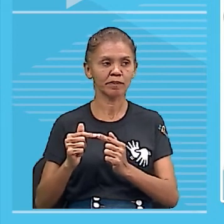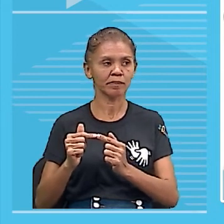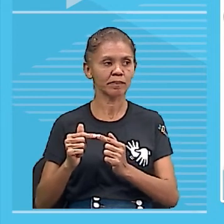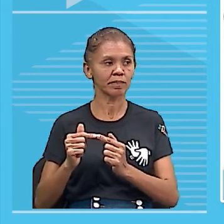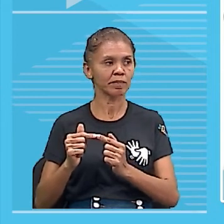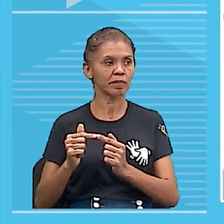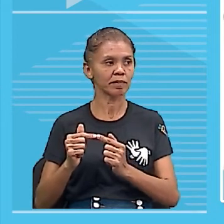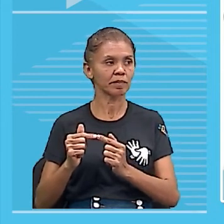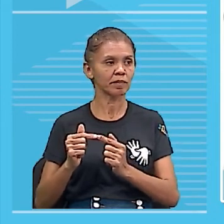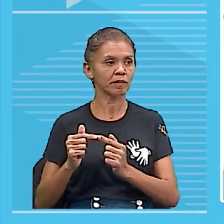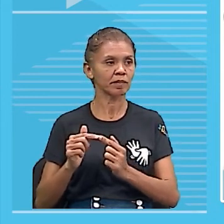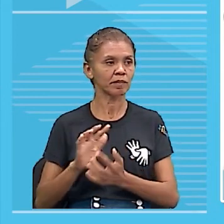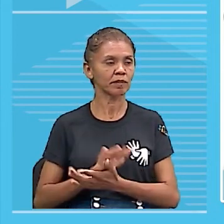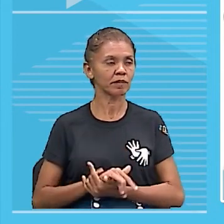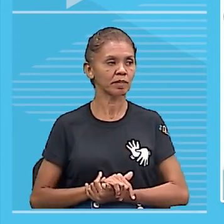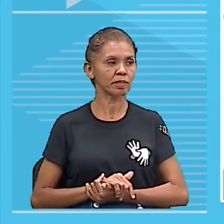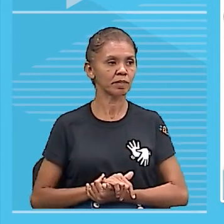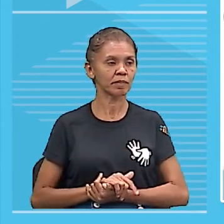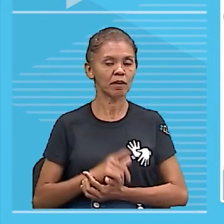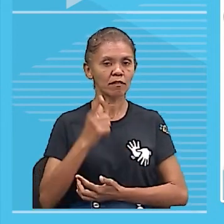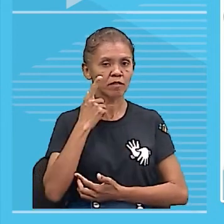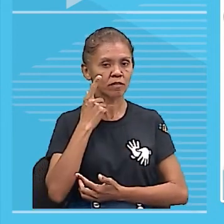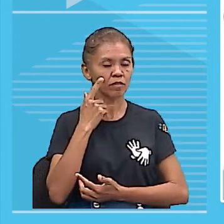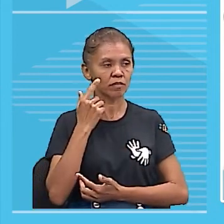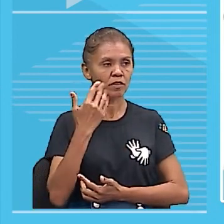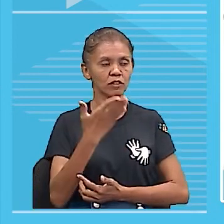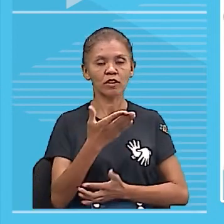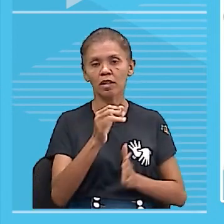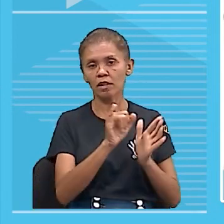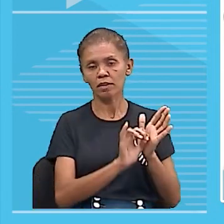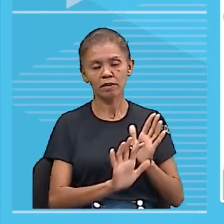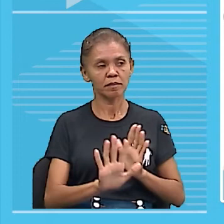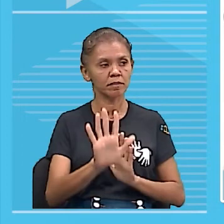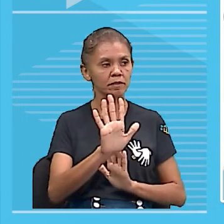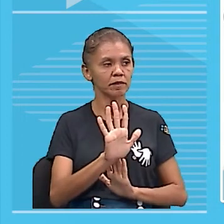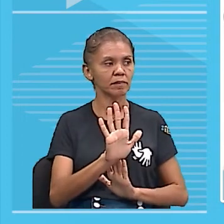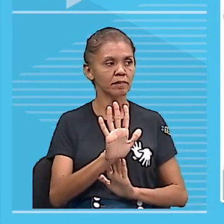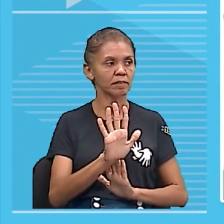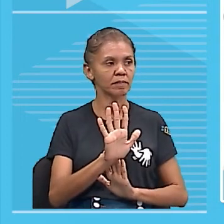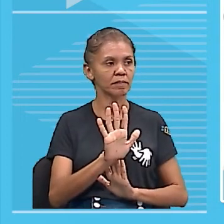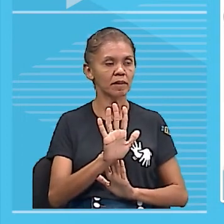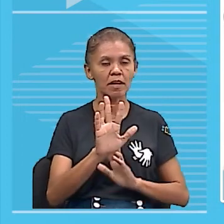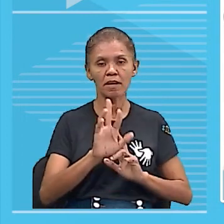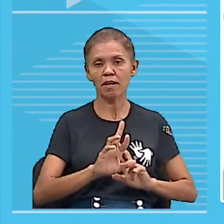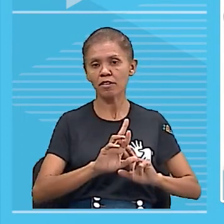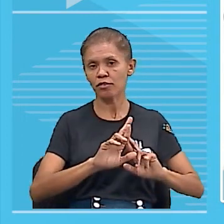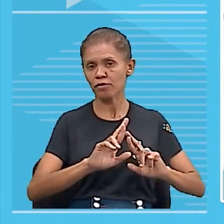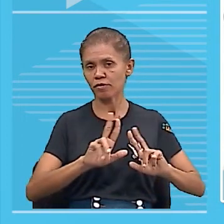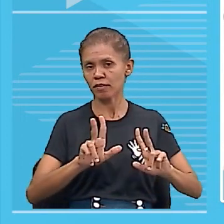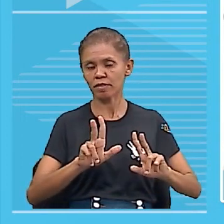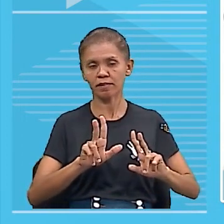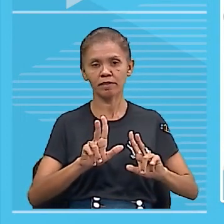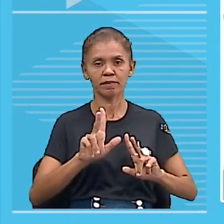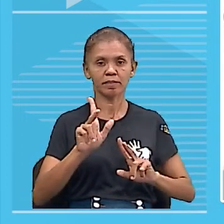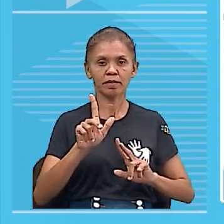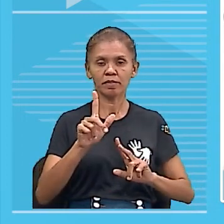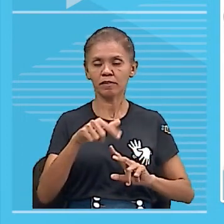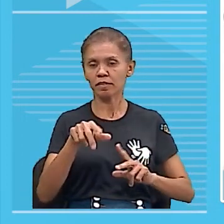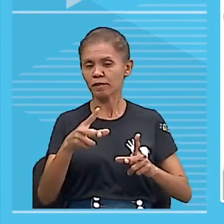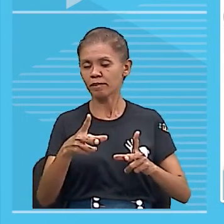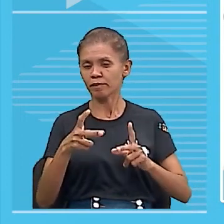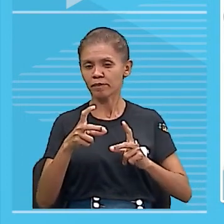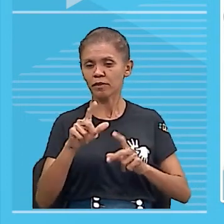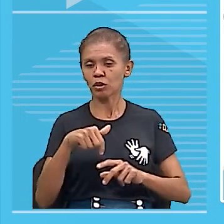e a configuração da Associação É diferente da série né Você já percebeu a gente